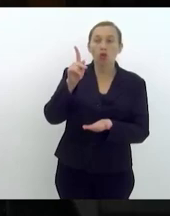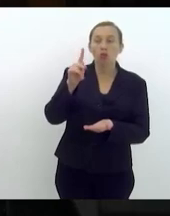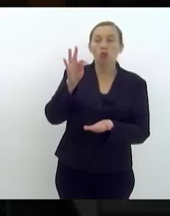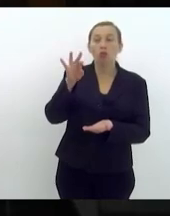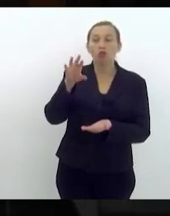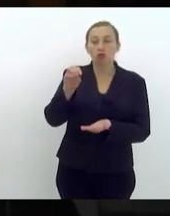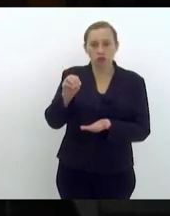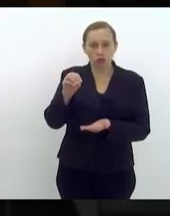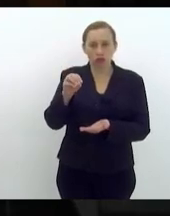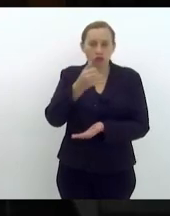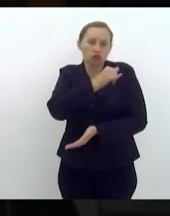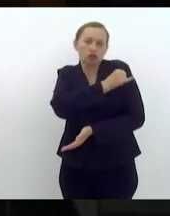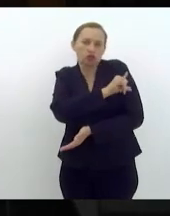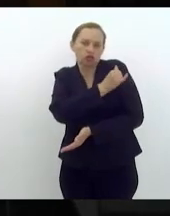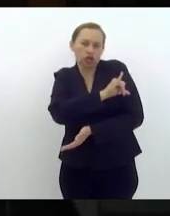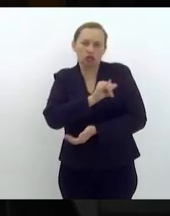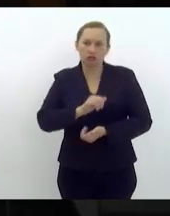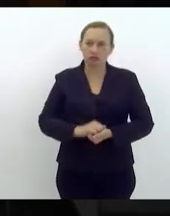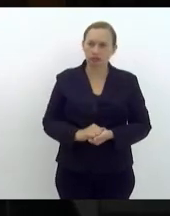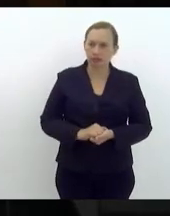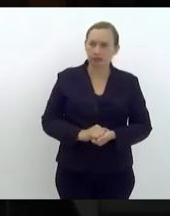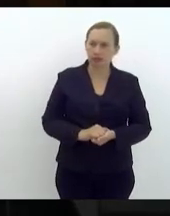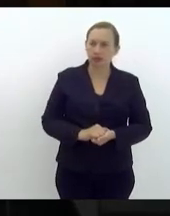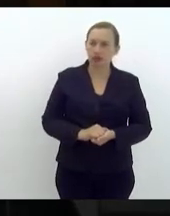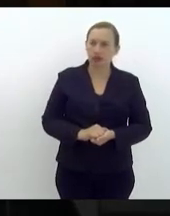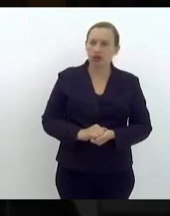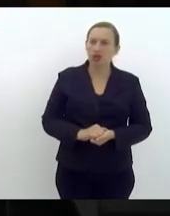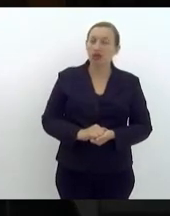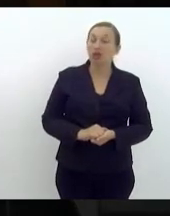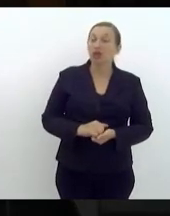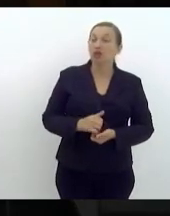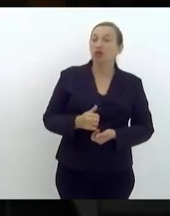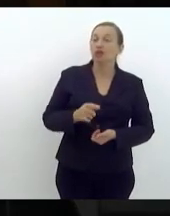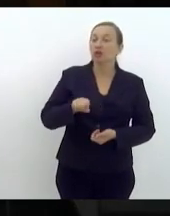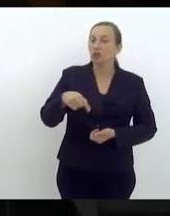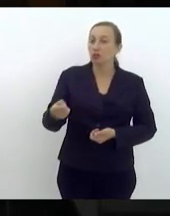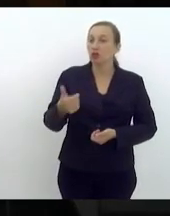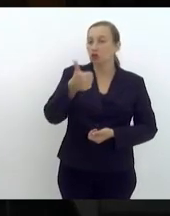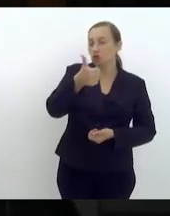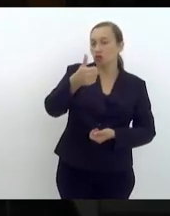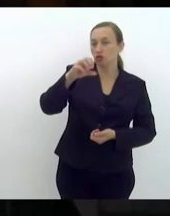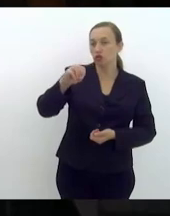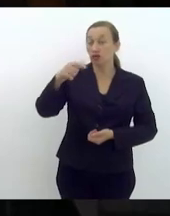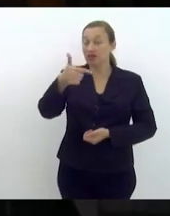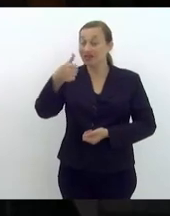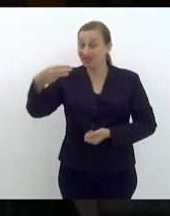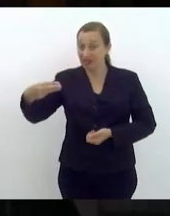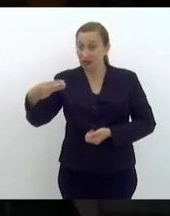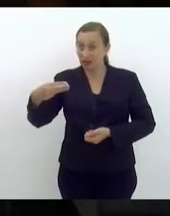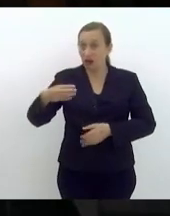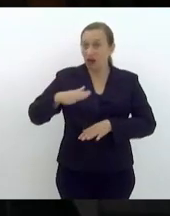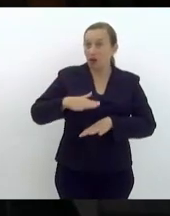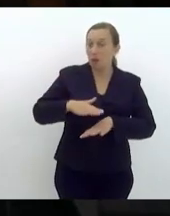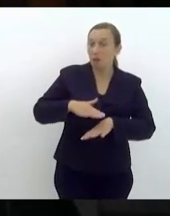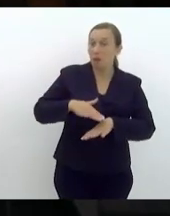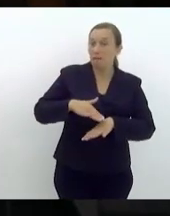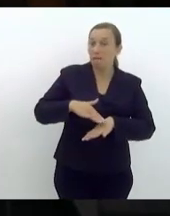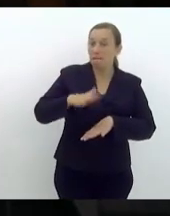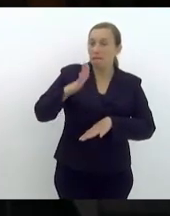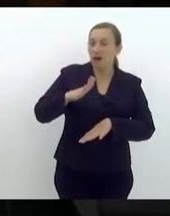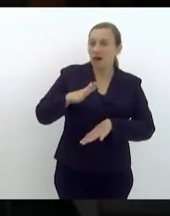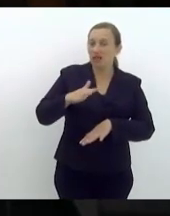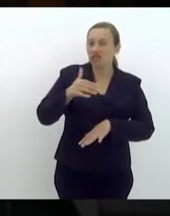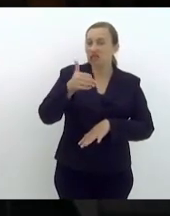se enquadra nesse critério depois de 2013 seriam mais cerca de